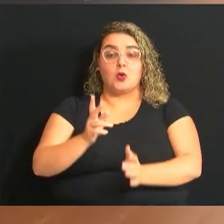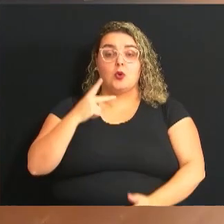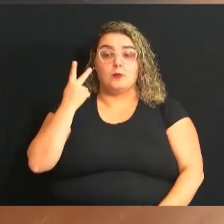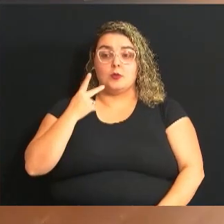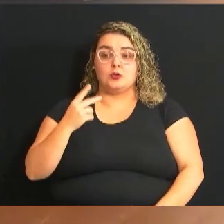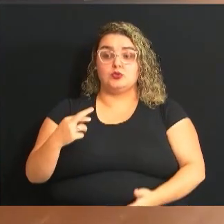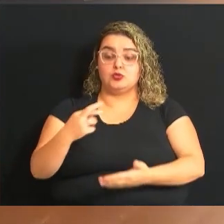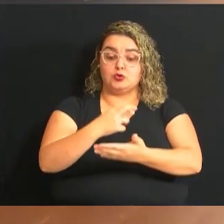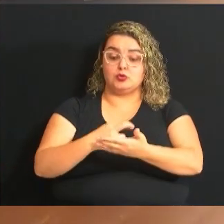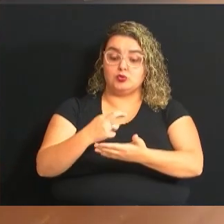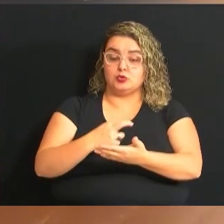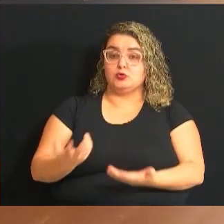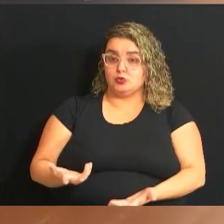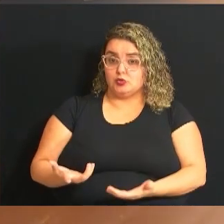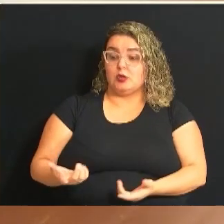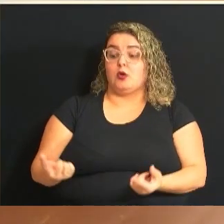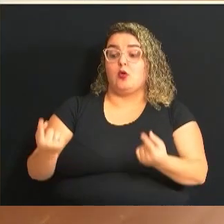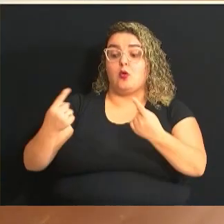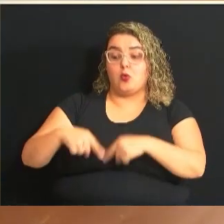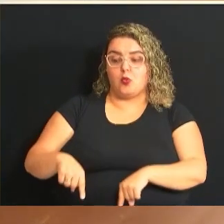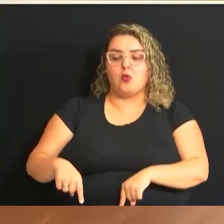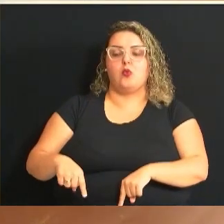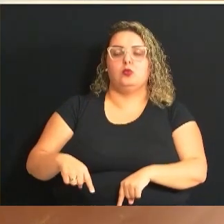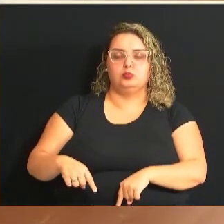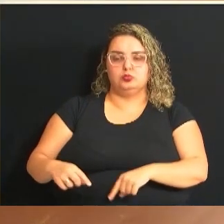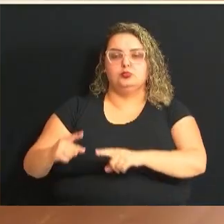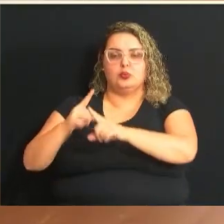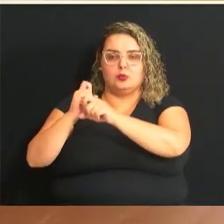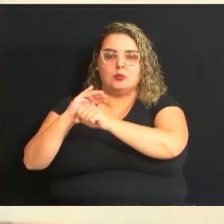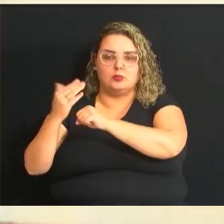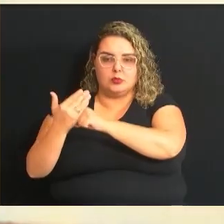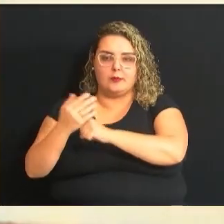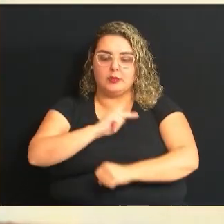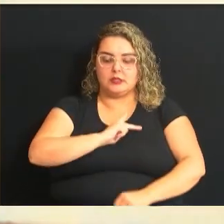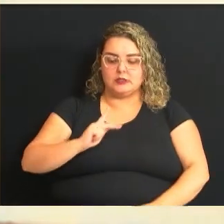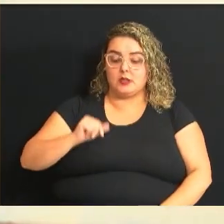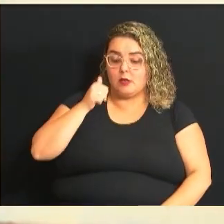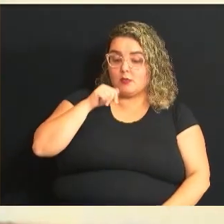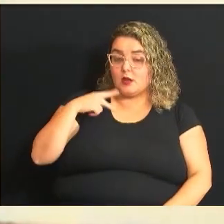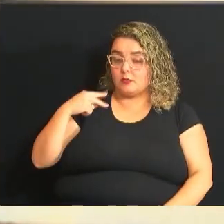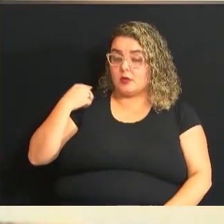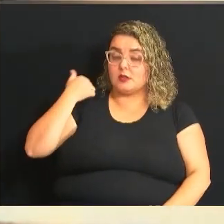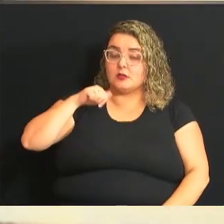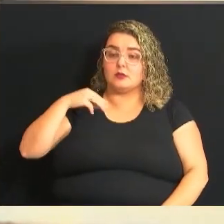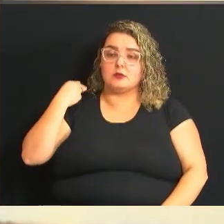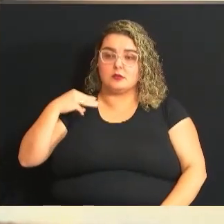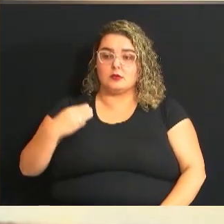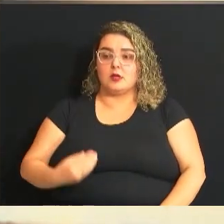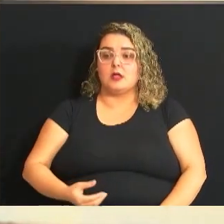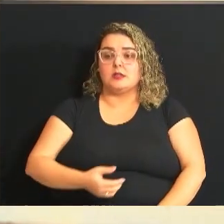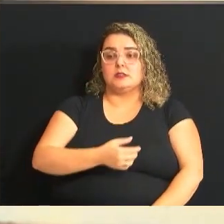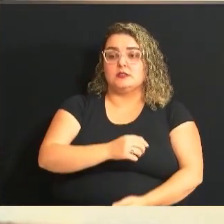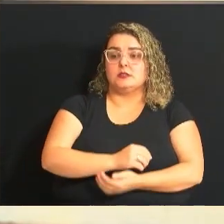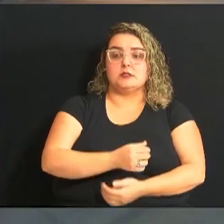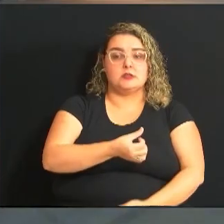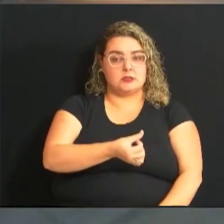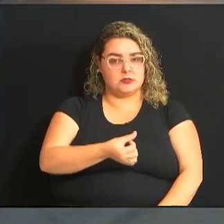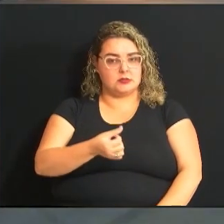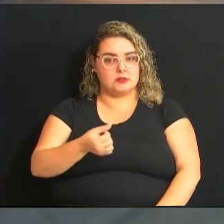A Comissão Parlamentar de Inquérito Antifascista, presidida pela vereadora Mariana Conte, realizou a